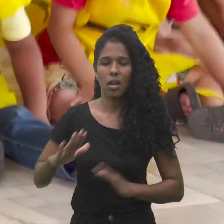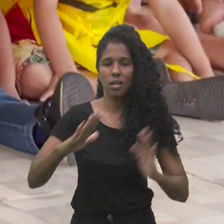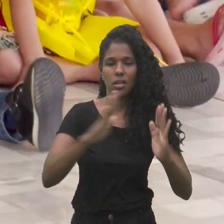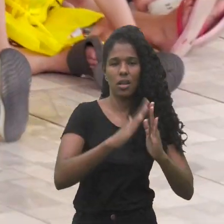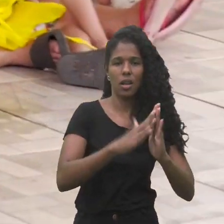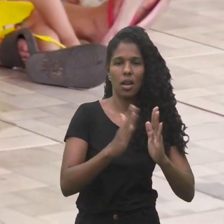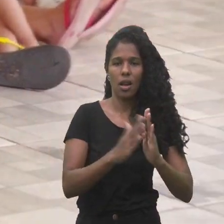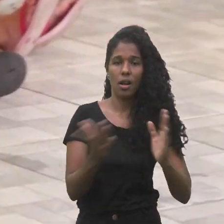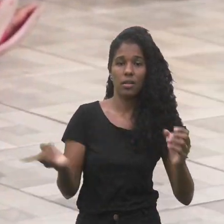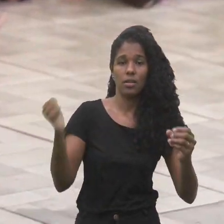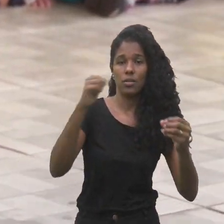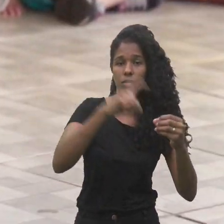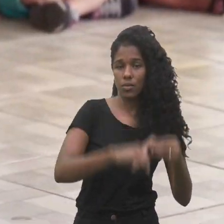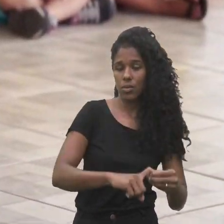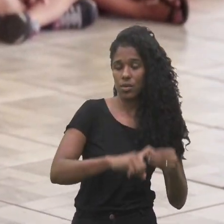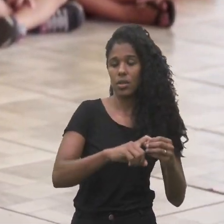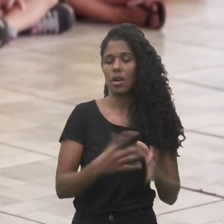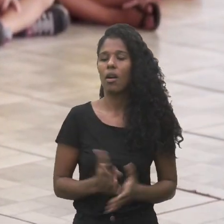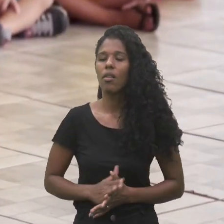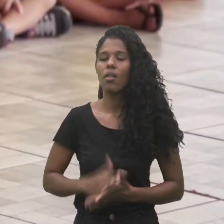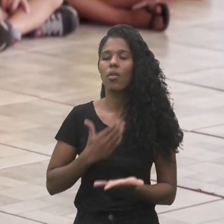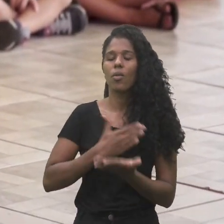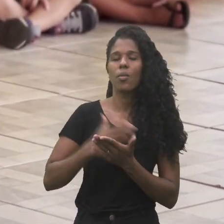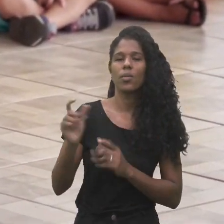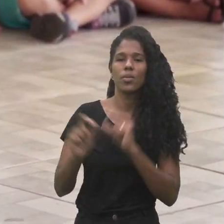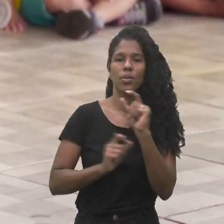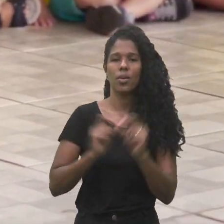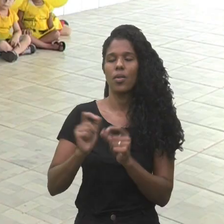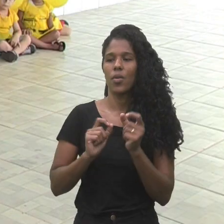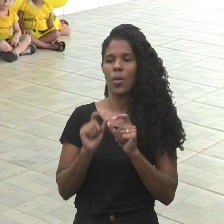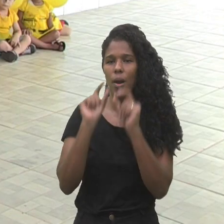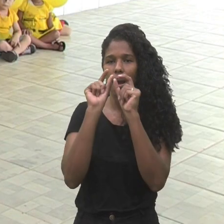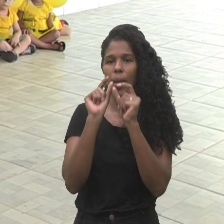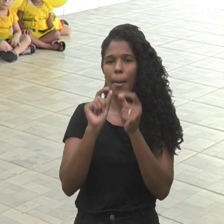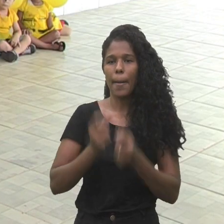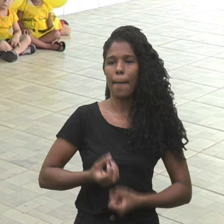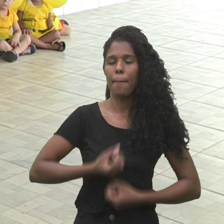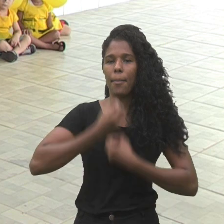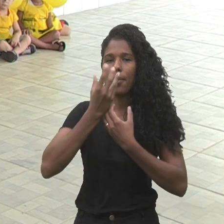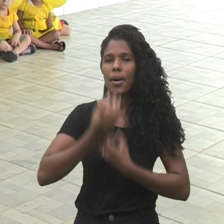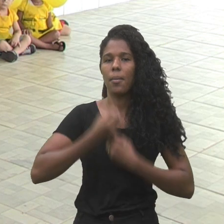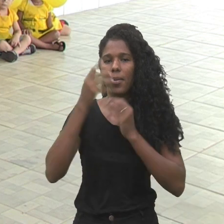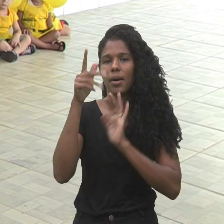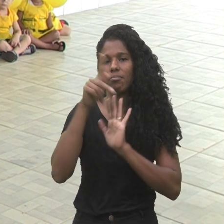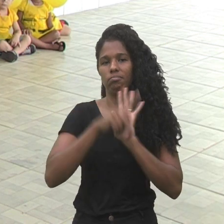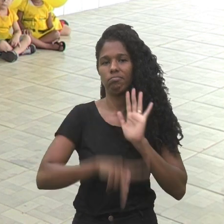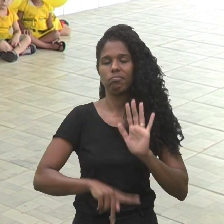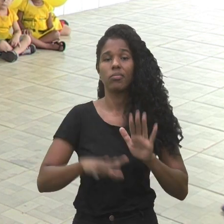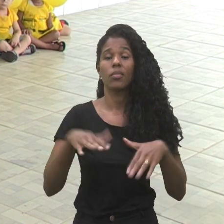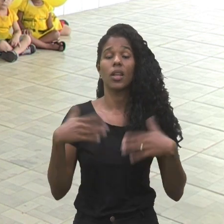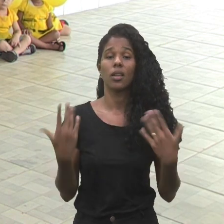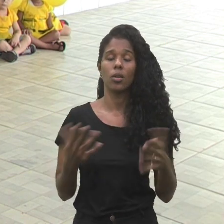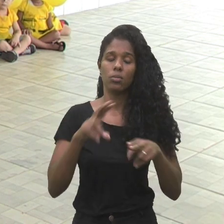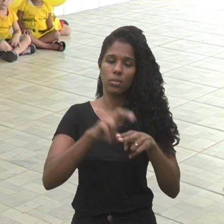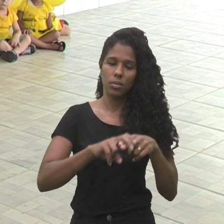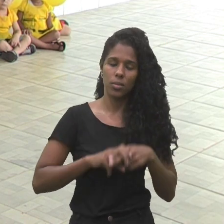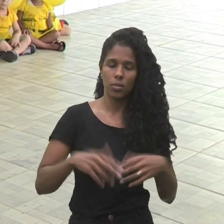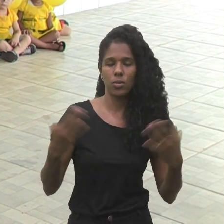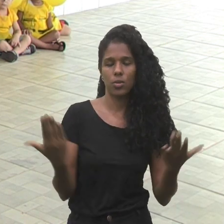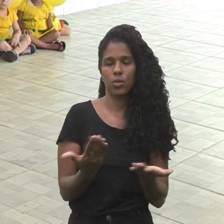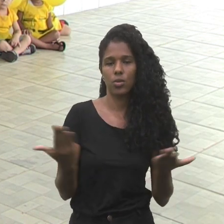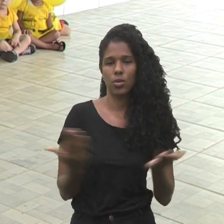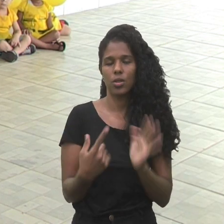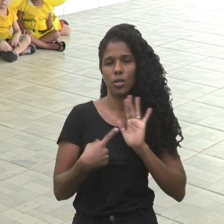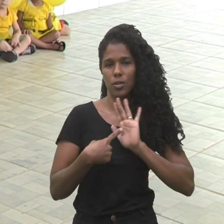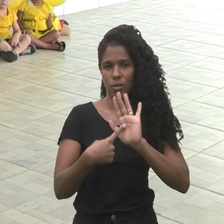contando os pedacinhos da poesia, então por aí nós percebemos o interesse da turma. Então, nós vamos apresentar hoje